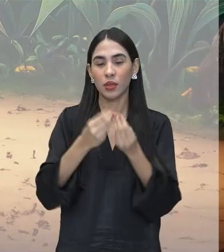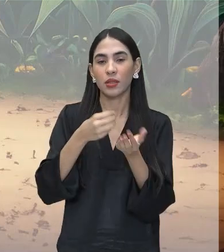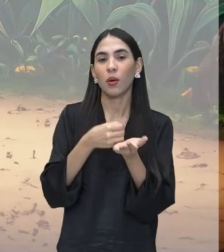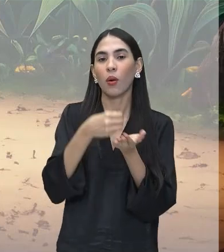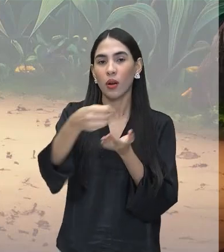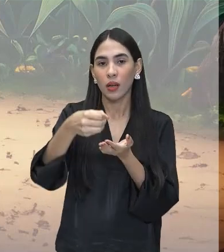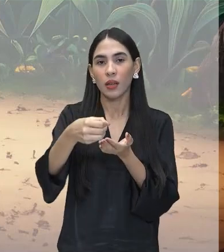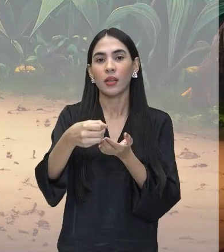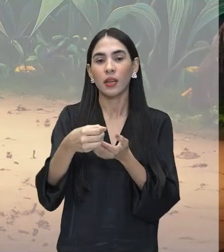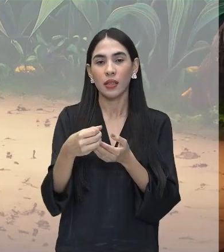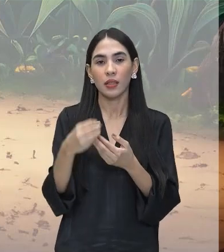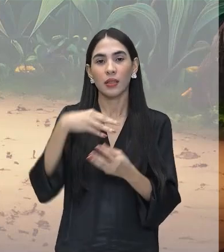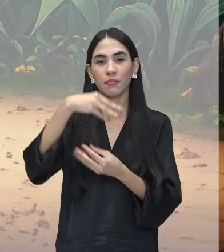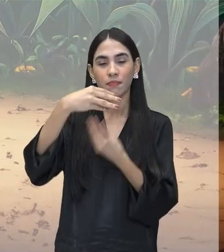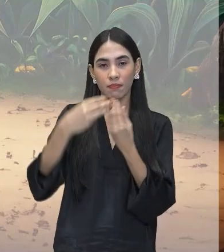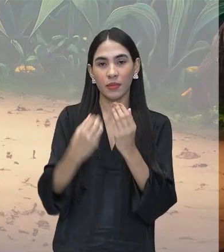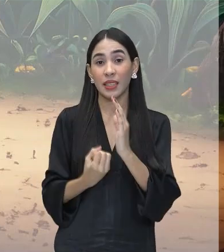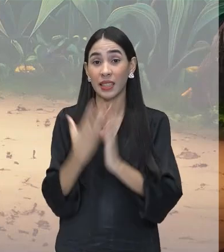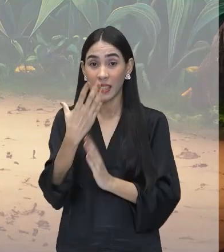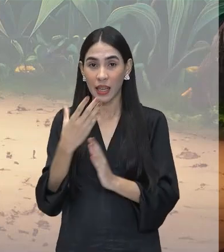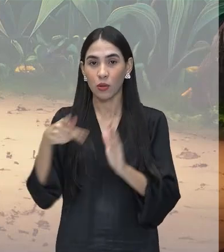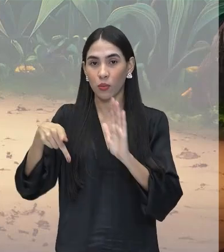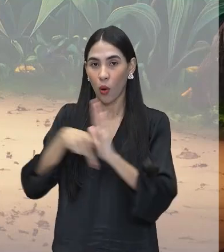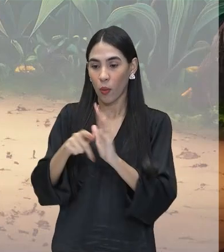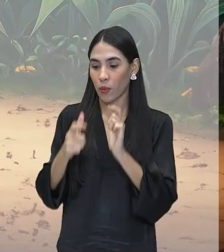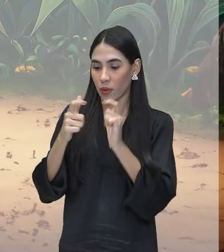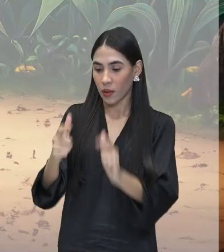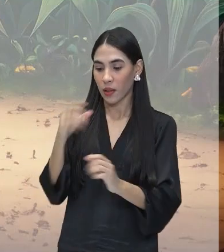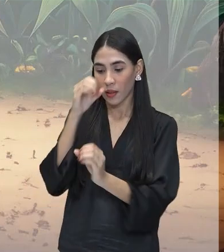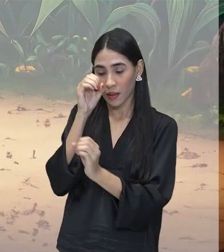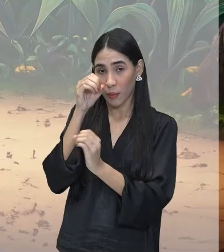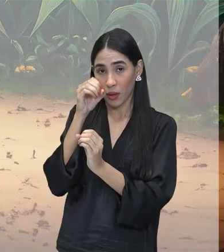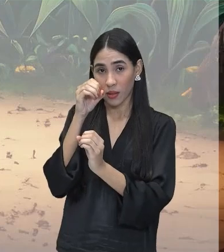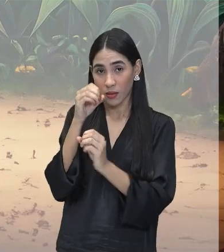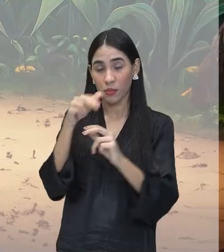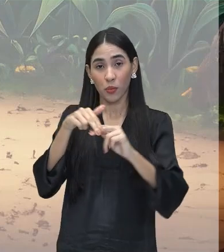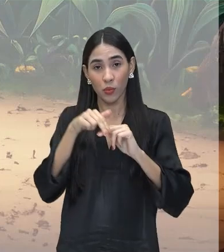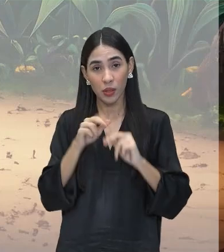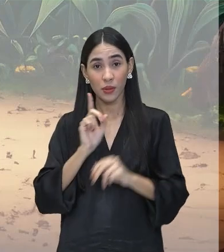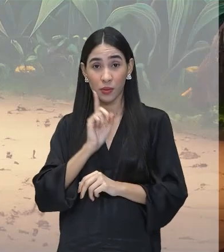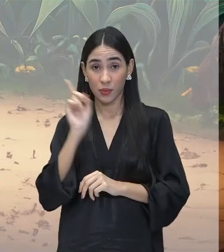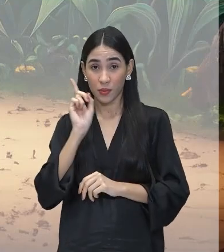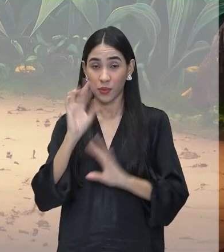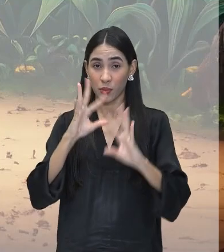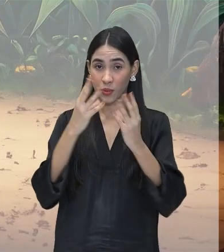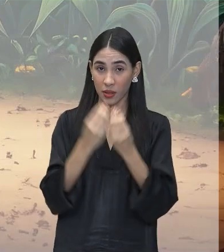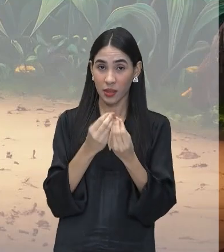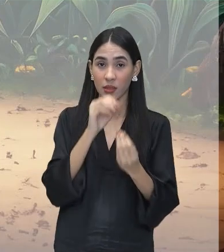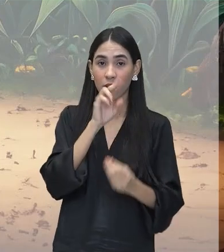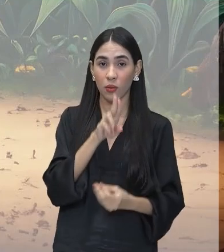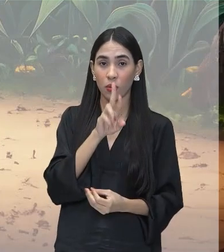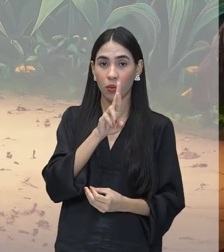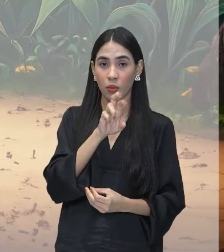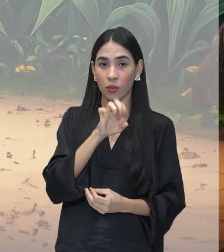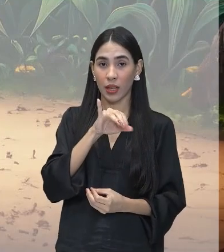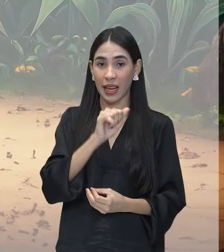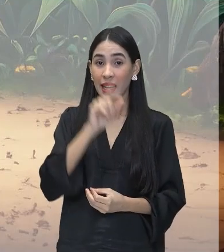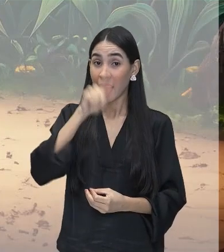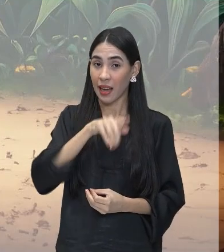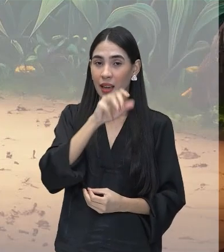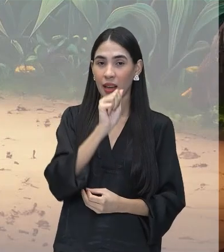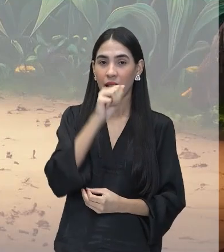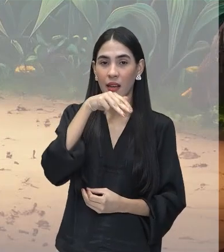puderam ser sintetizados em laboratórios. Então, por causa dessa substância aqui, a ureia, ela é uma amida,